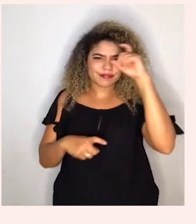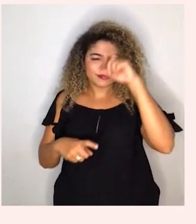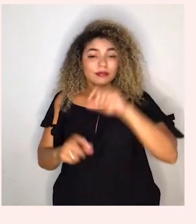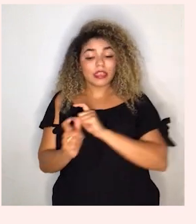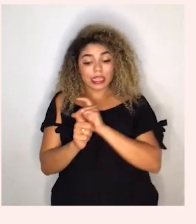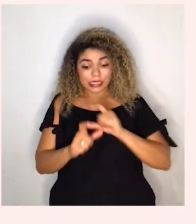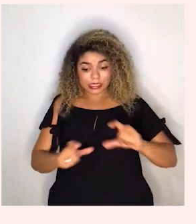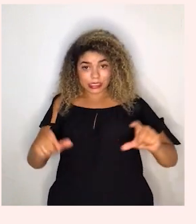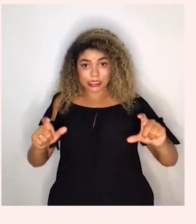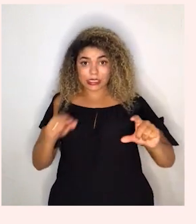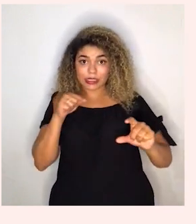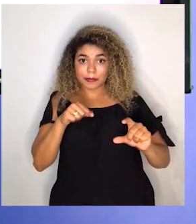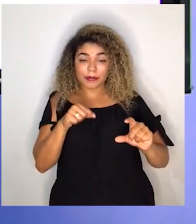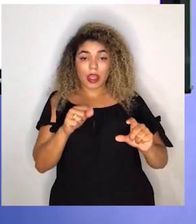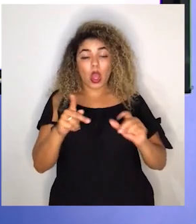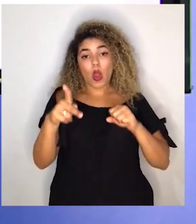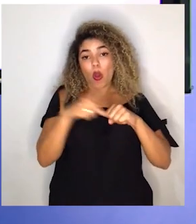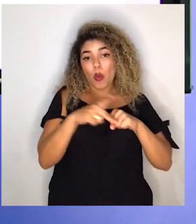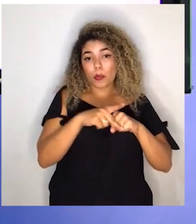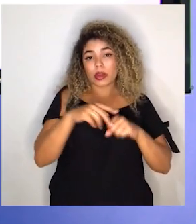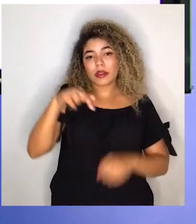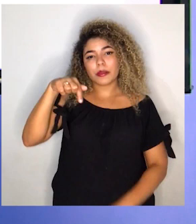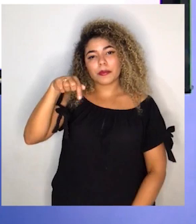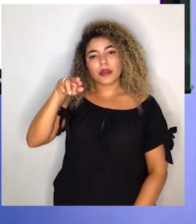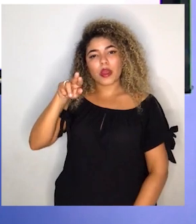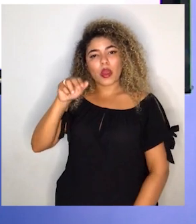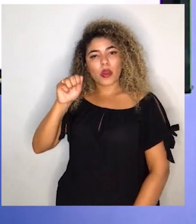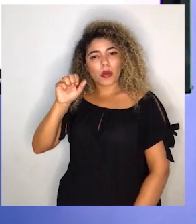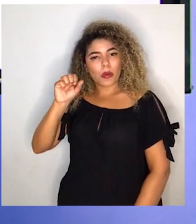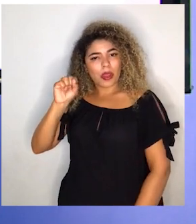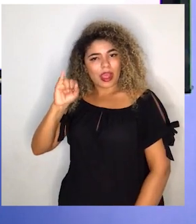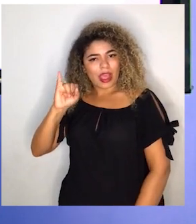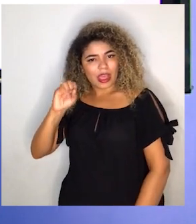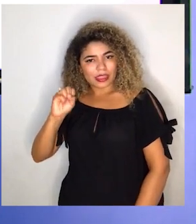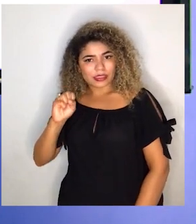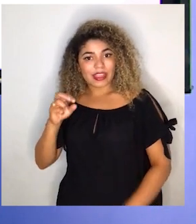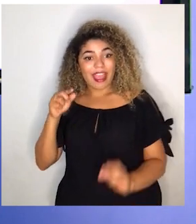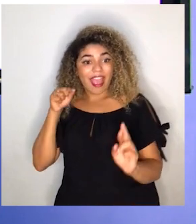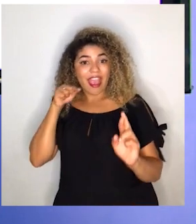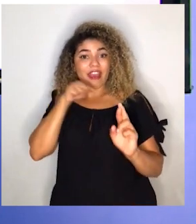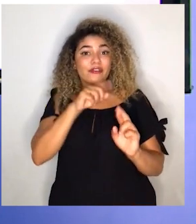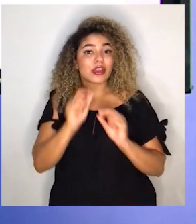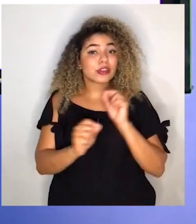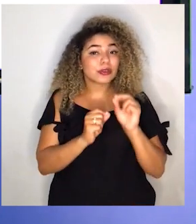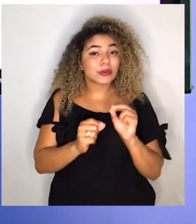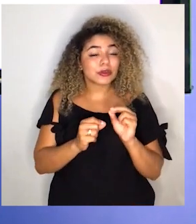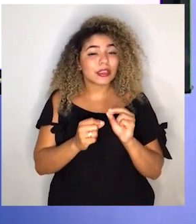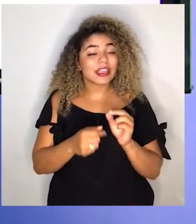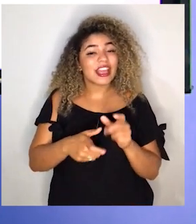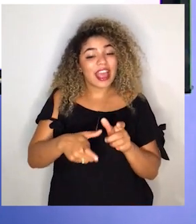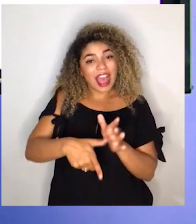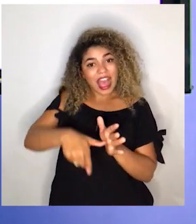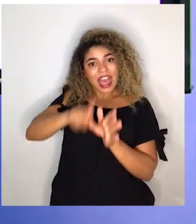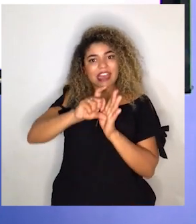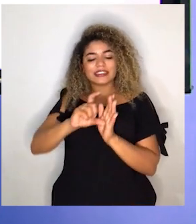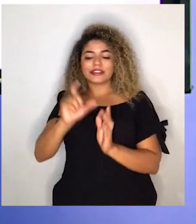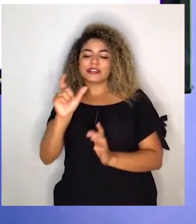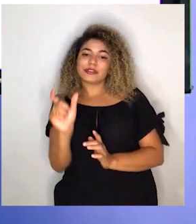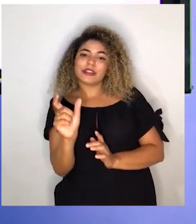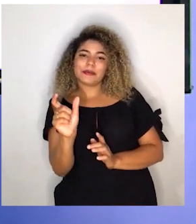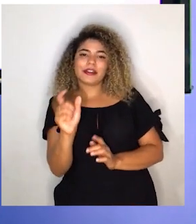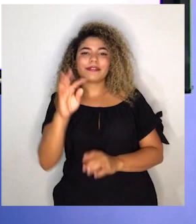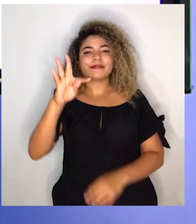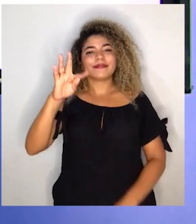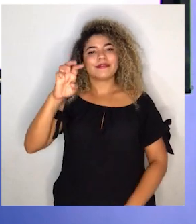Neste caso, o pronome relativo os quais faz referência ao substantivo dito anteriormente, que é